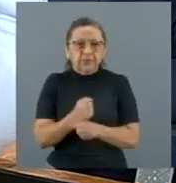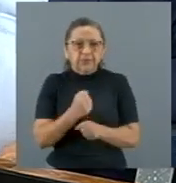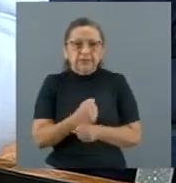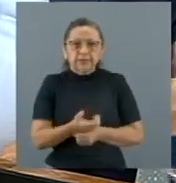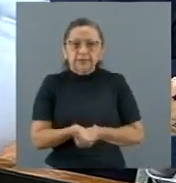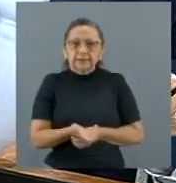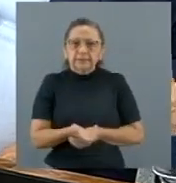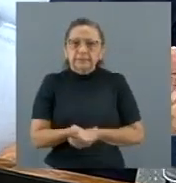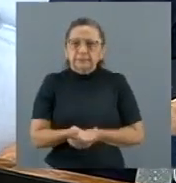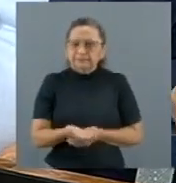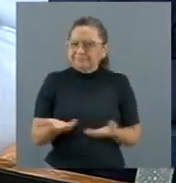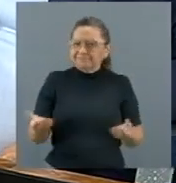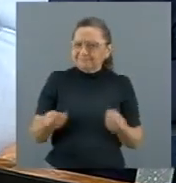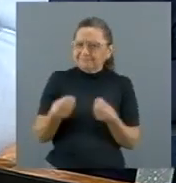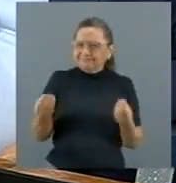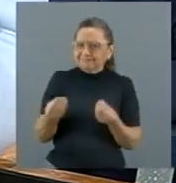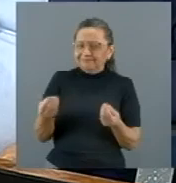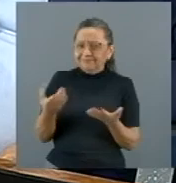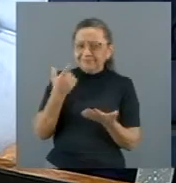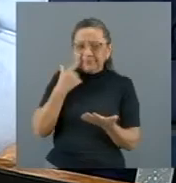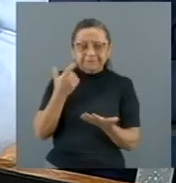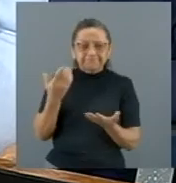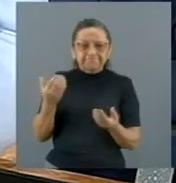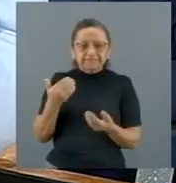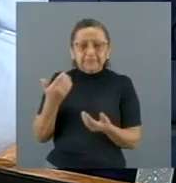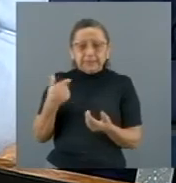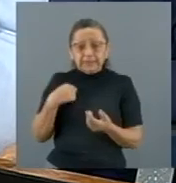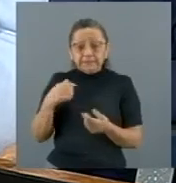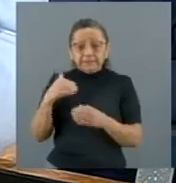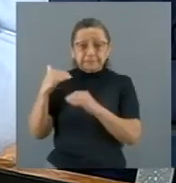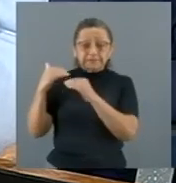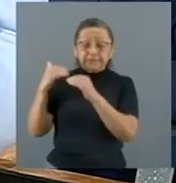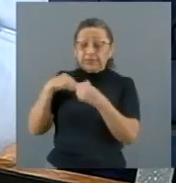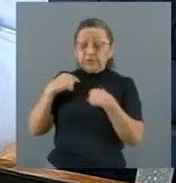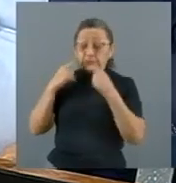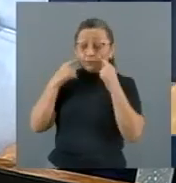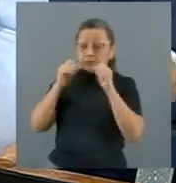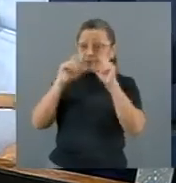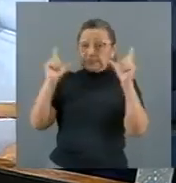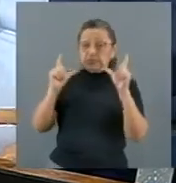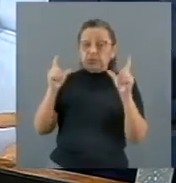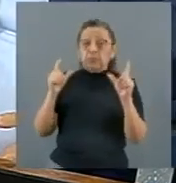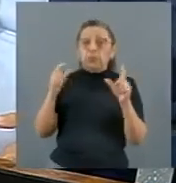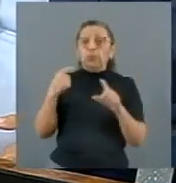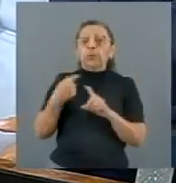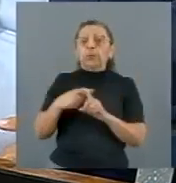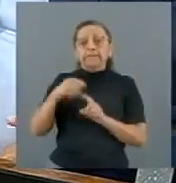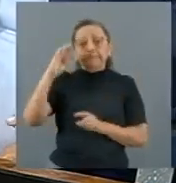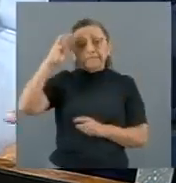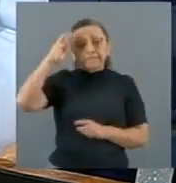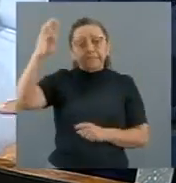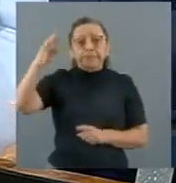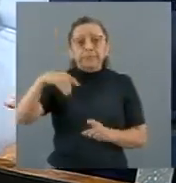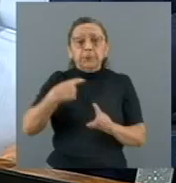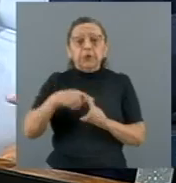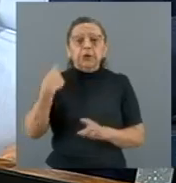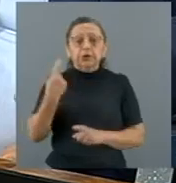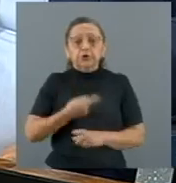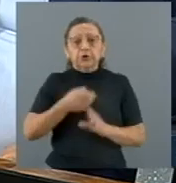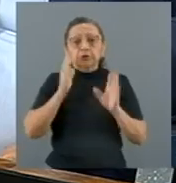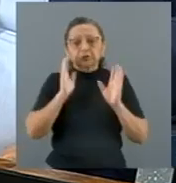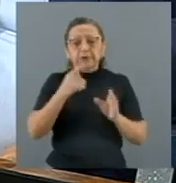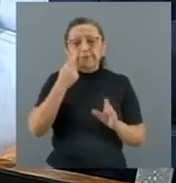e tão desproporcional que me chama a atenção. E me chama a atenção principalmente porque nós assistimos na